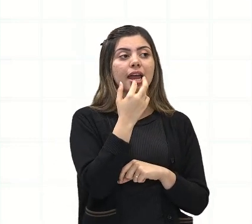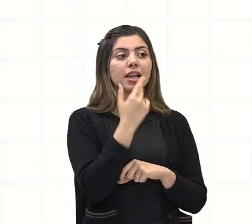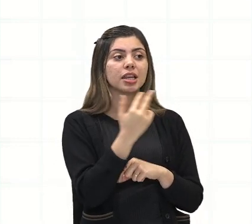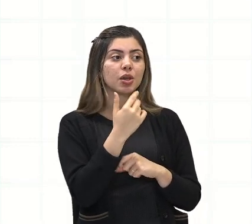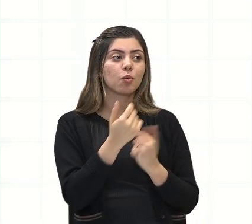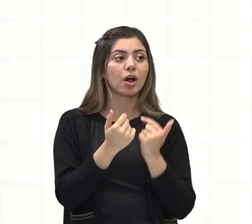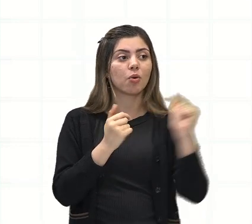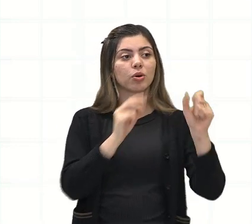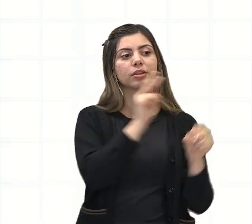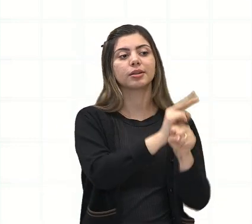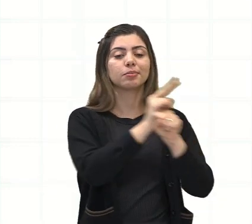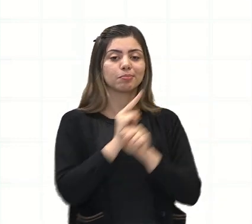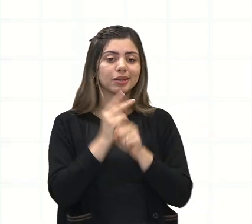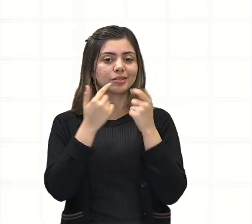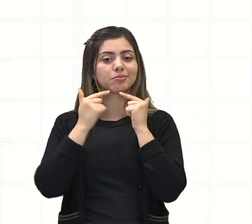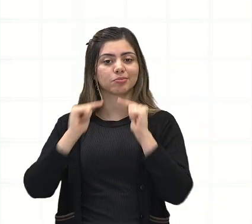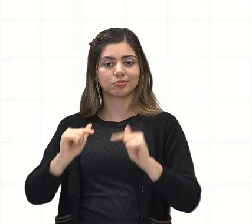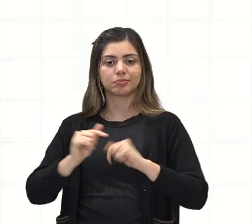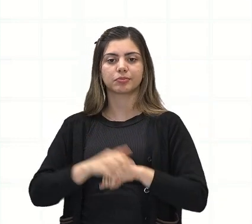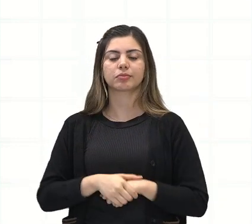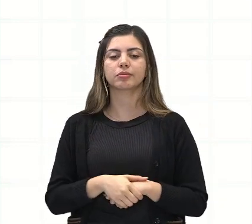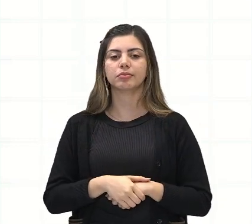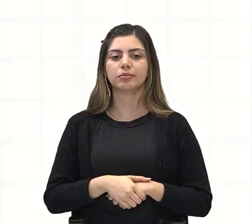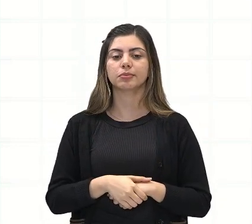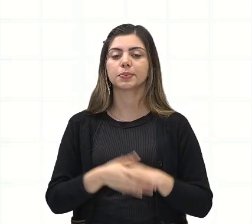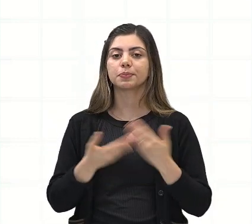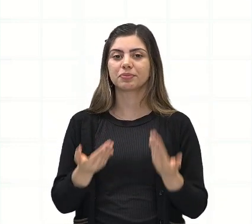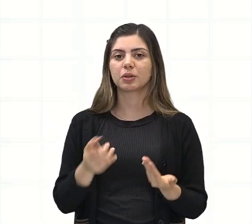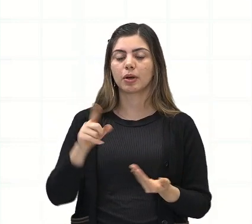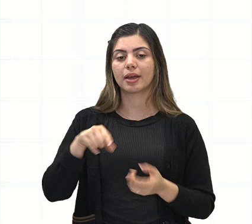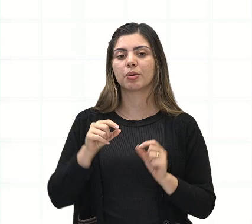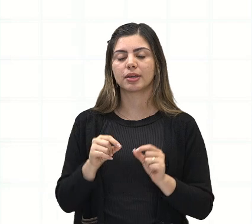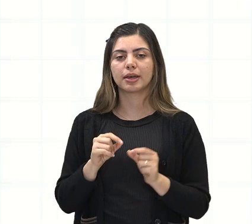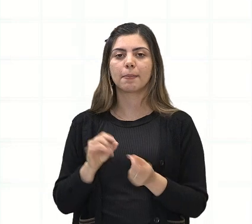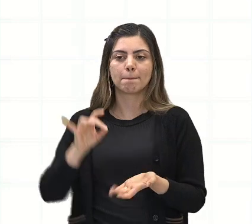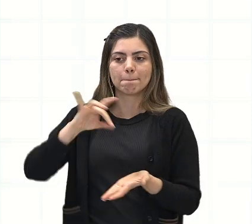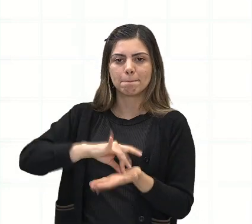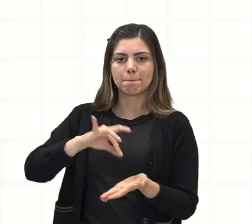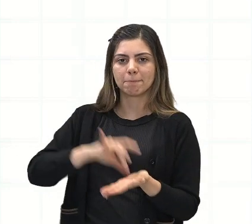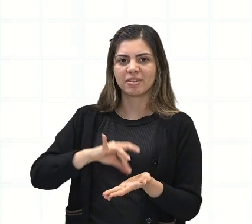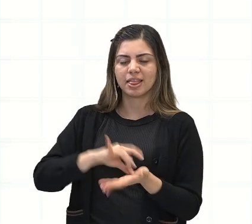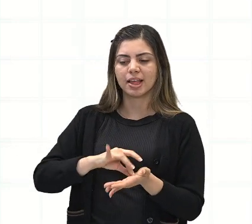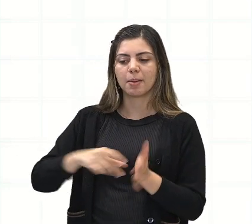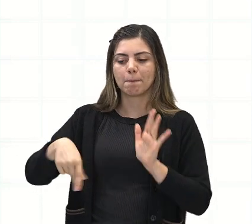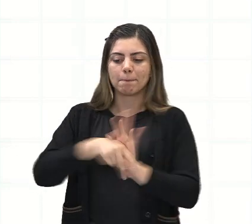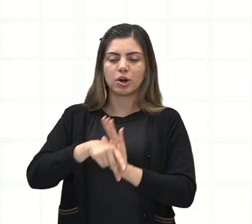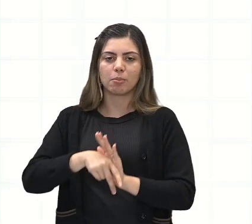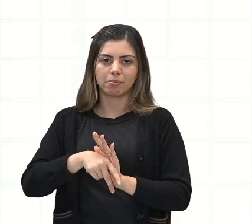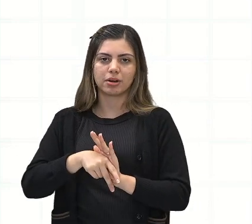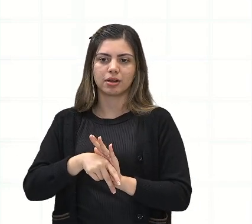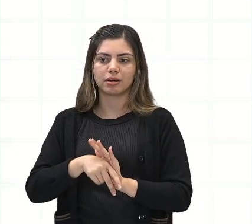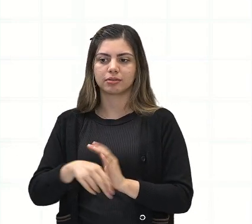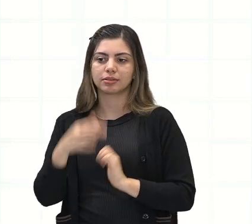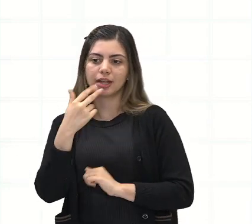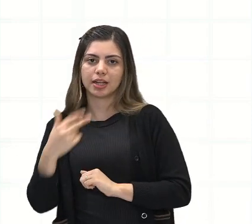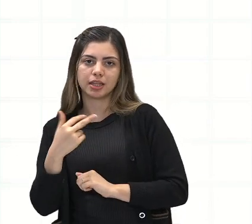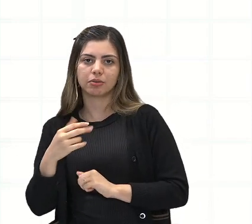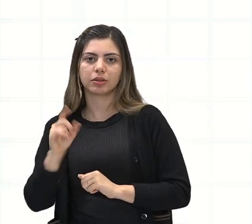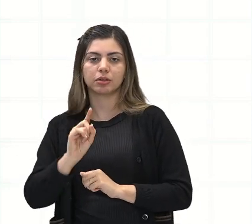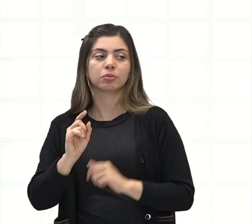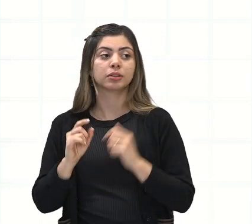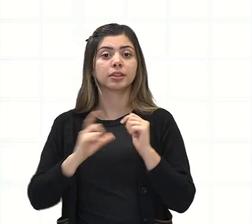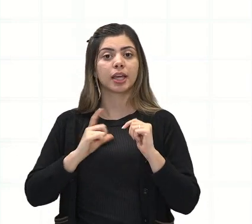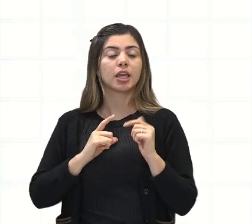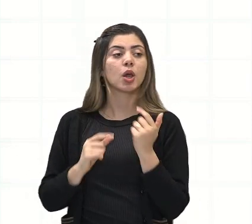incorporadas a uma língua. Então vejam bem, elas não são derivadas daquela língua, elas são incorporadas a partir de algum outro